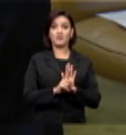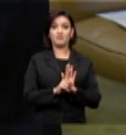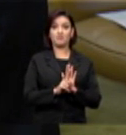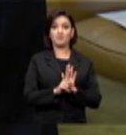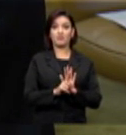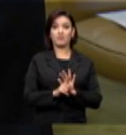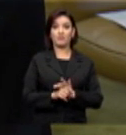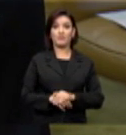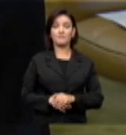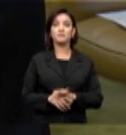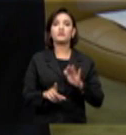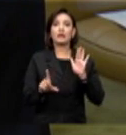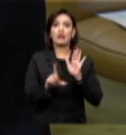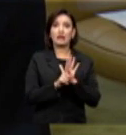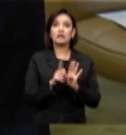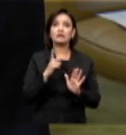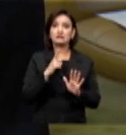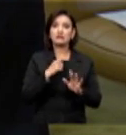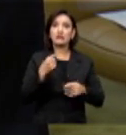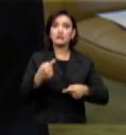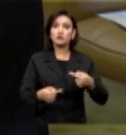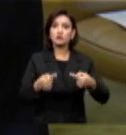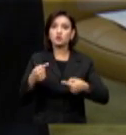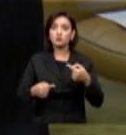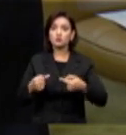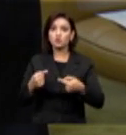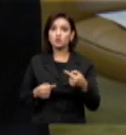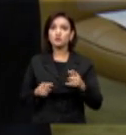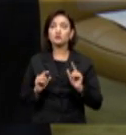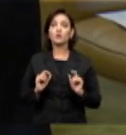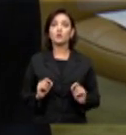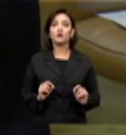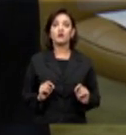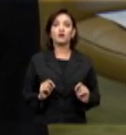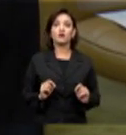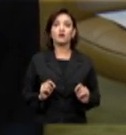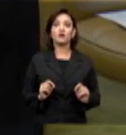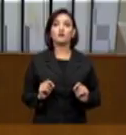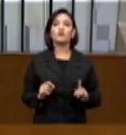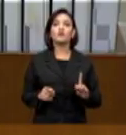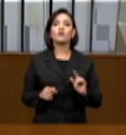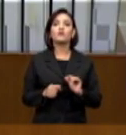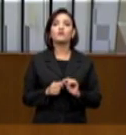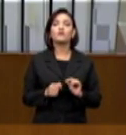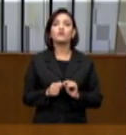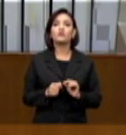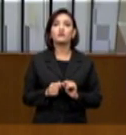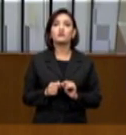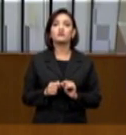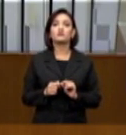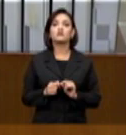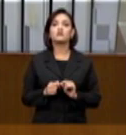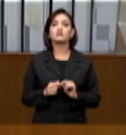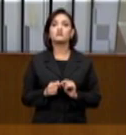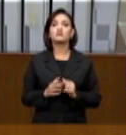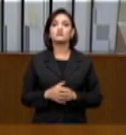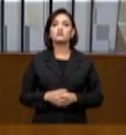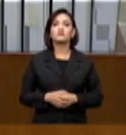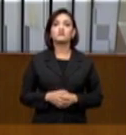que está sendo aqui discutida, na sua inconstitucionalidade, foi feita sobre absoluta